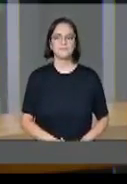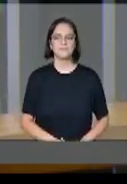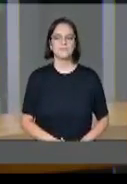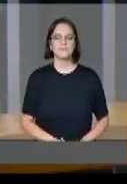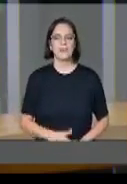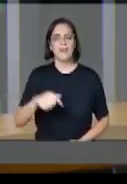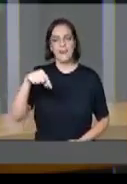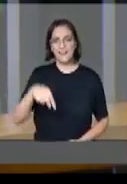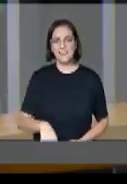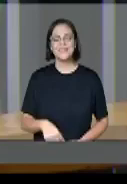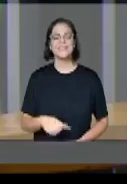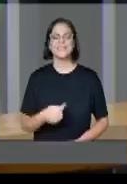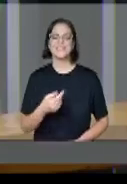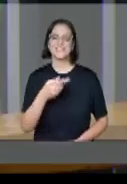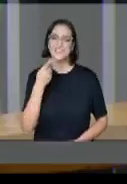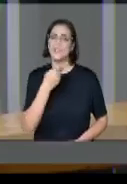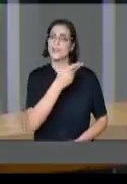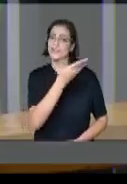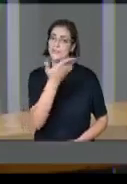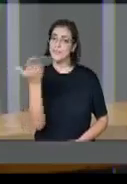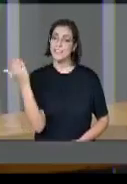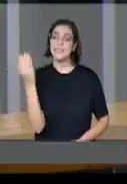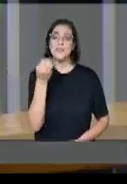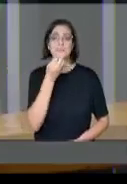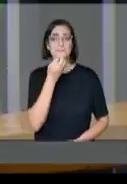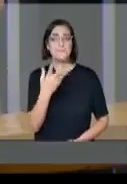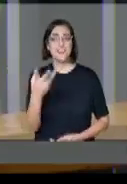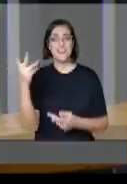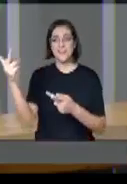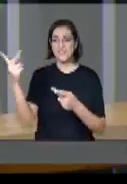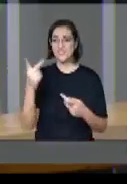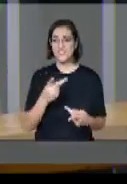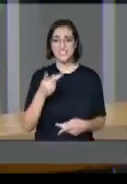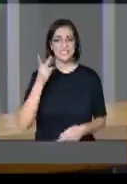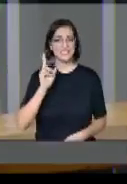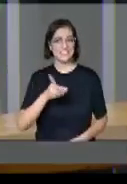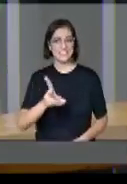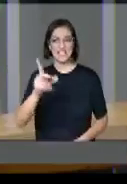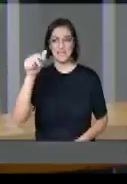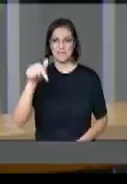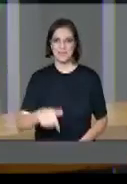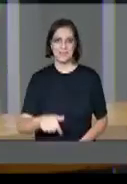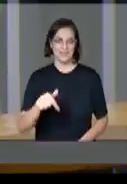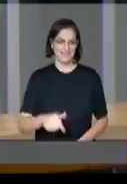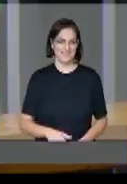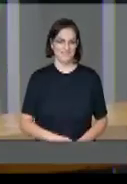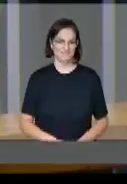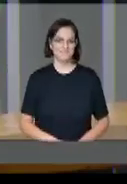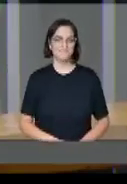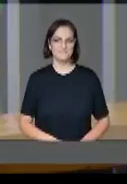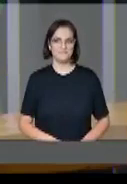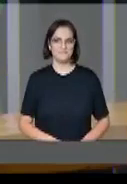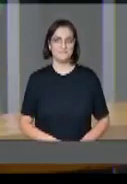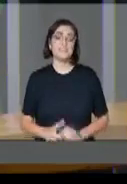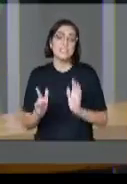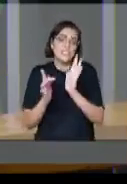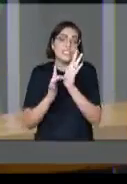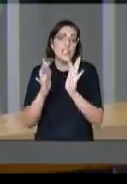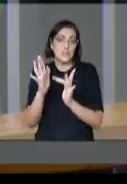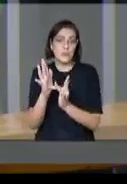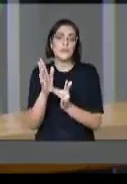vocês, vocês são muito bem-vindos aqui sempre, porque só a presença de vocês, aliás, Jesus falou, né,